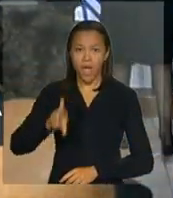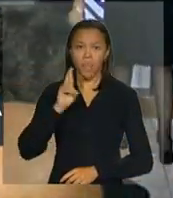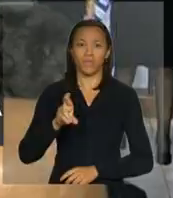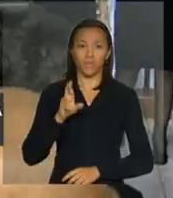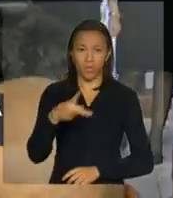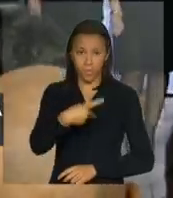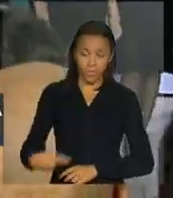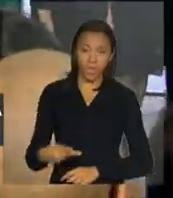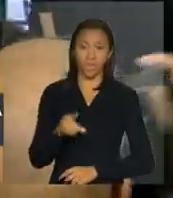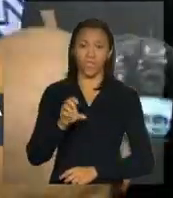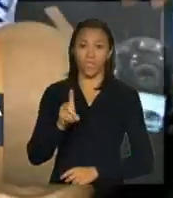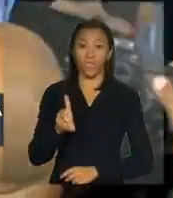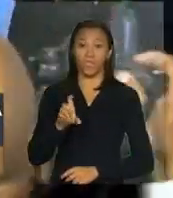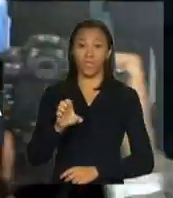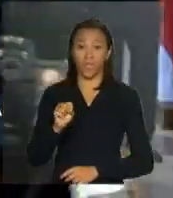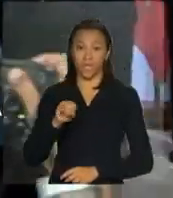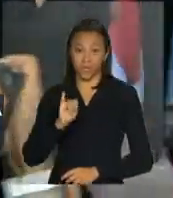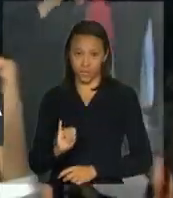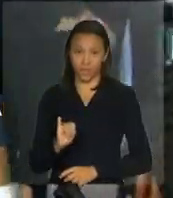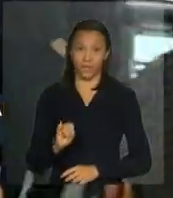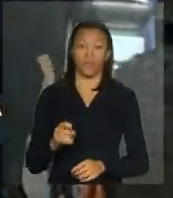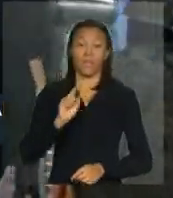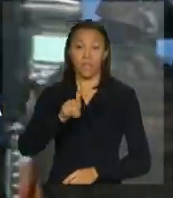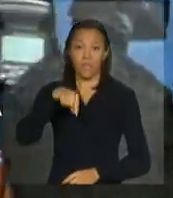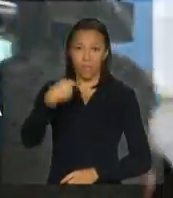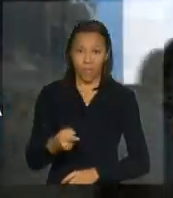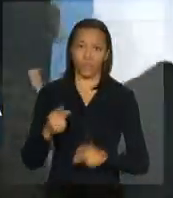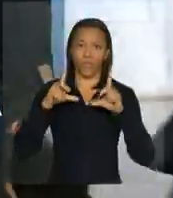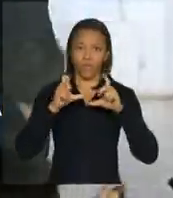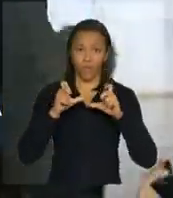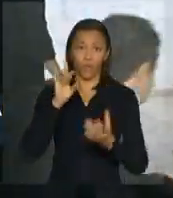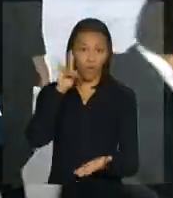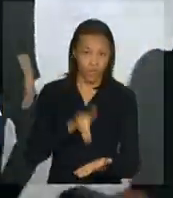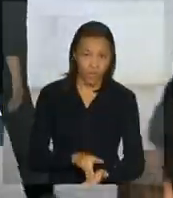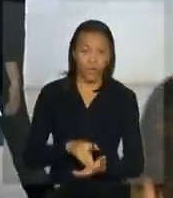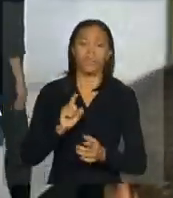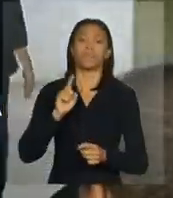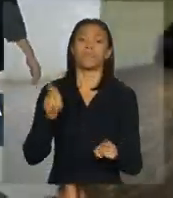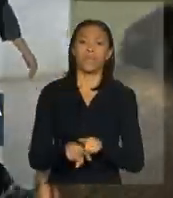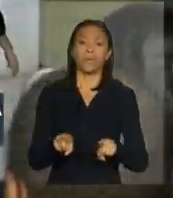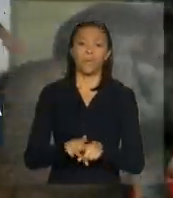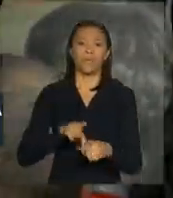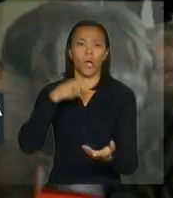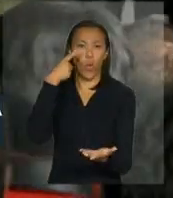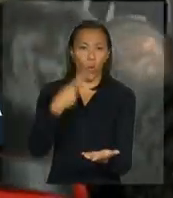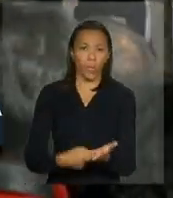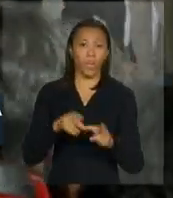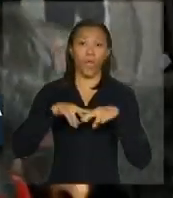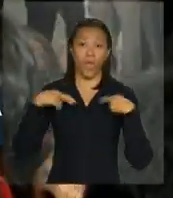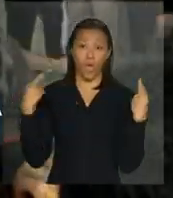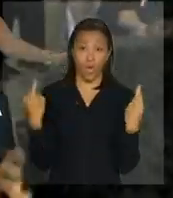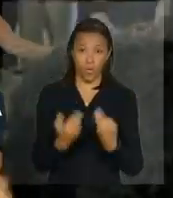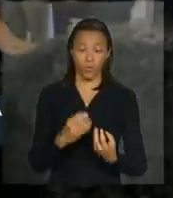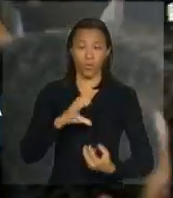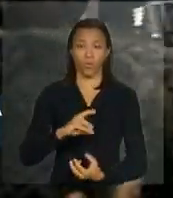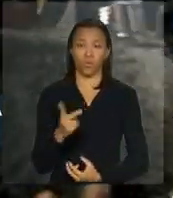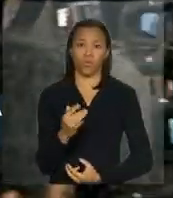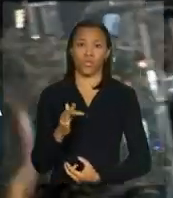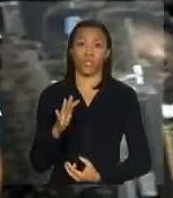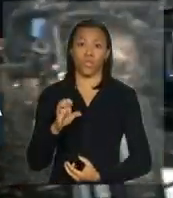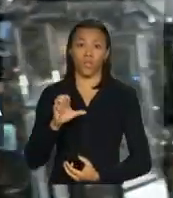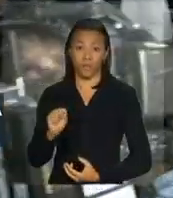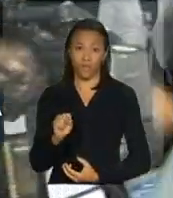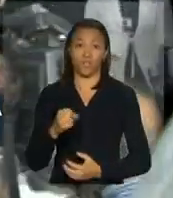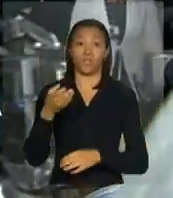des buzi após a foto oficial está marcada a reunião dos chefes de